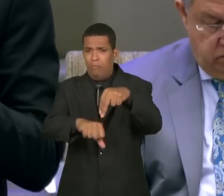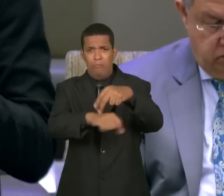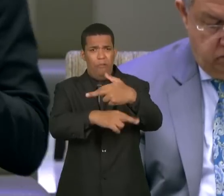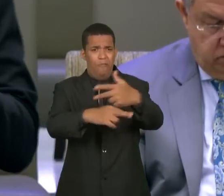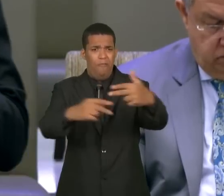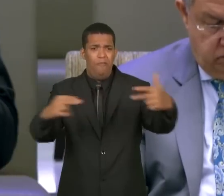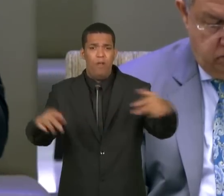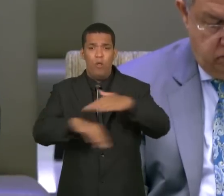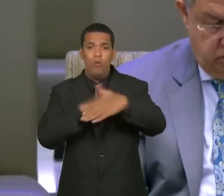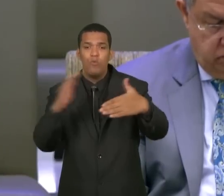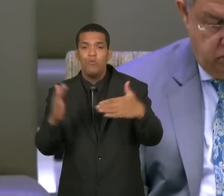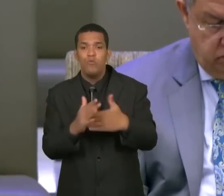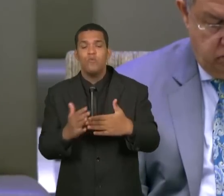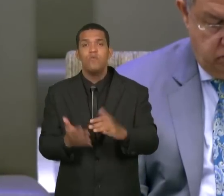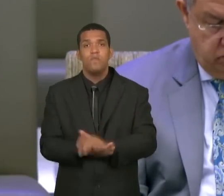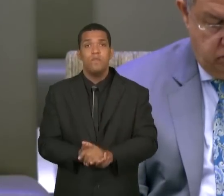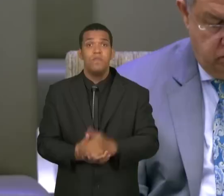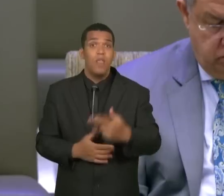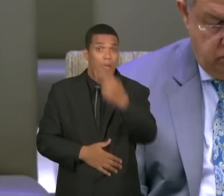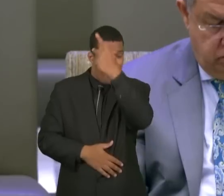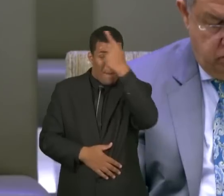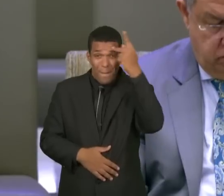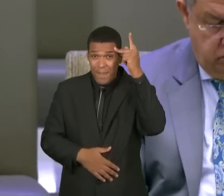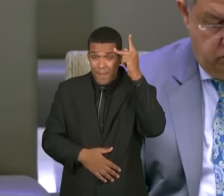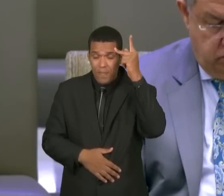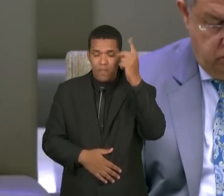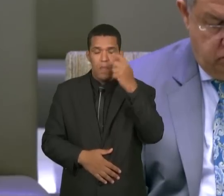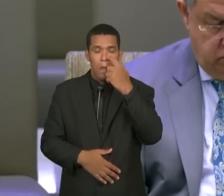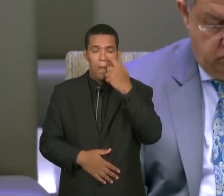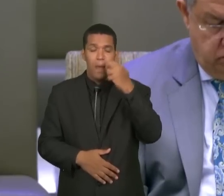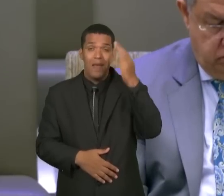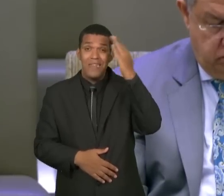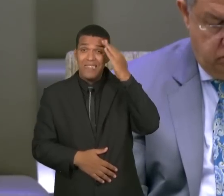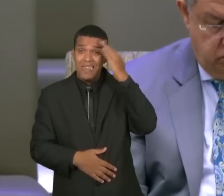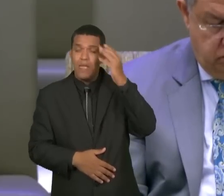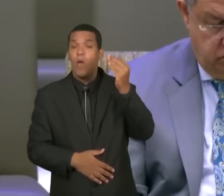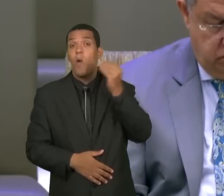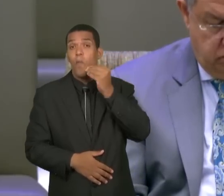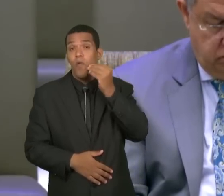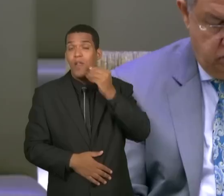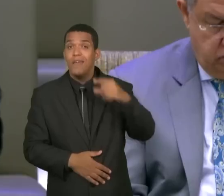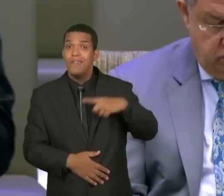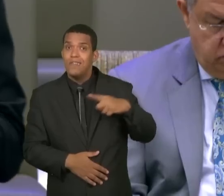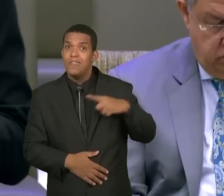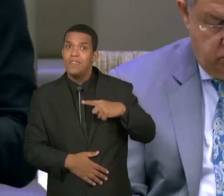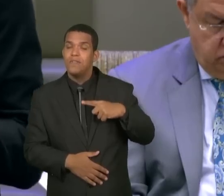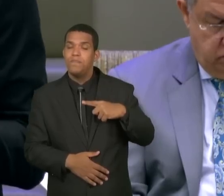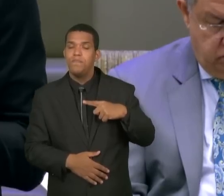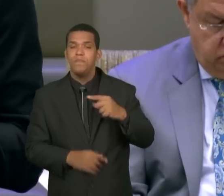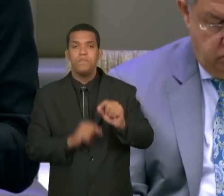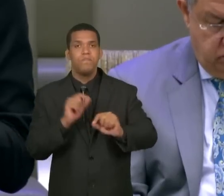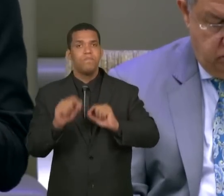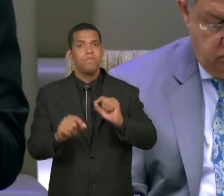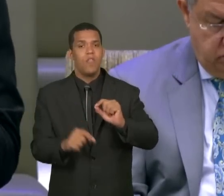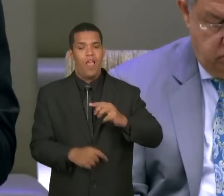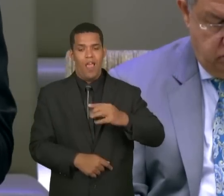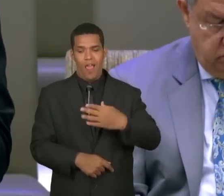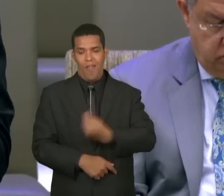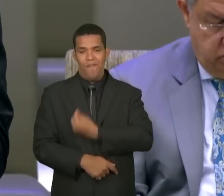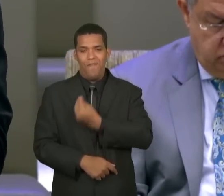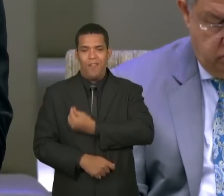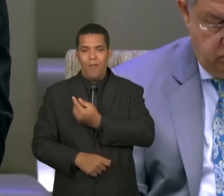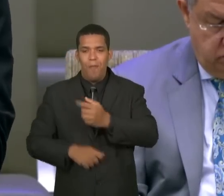para que todas as pessoas possam ter a oportunidade de terem as suas vidas